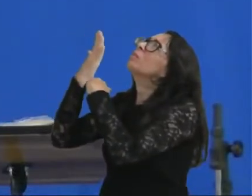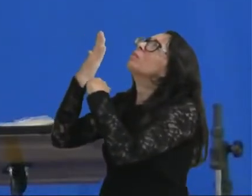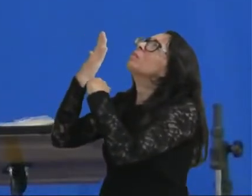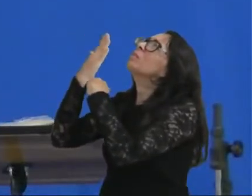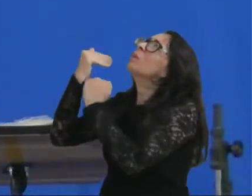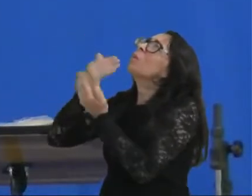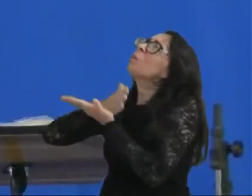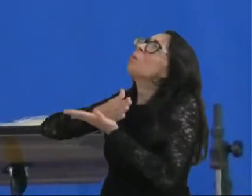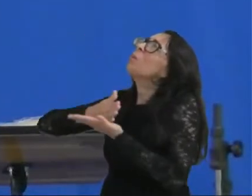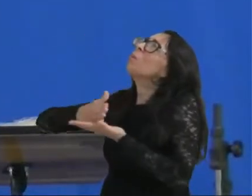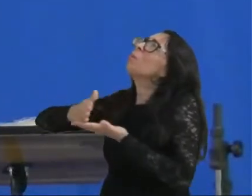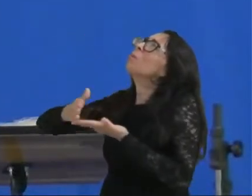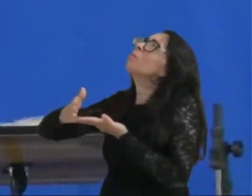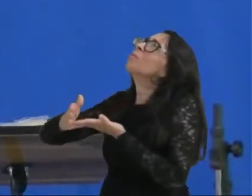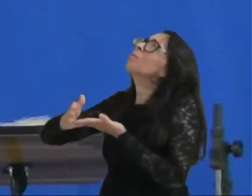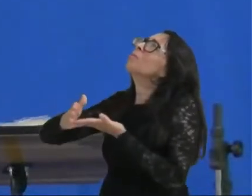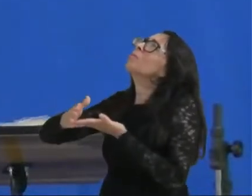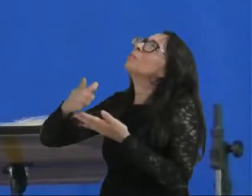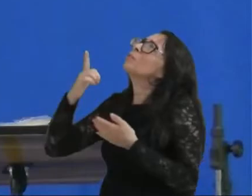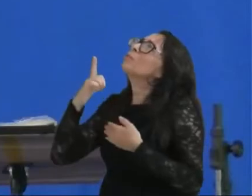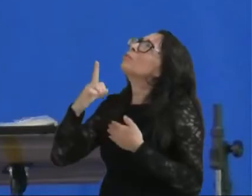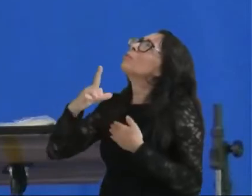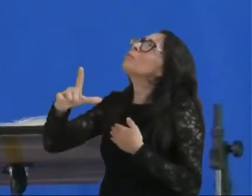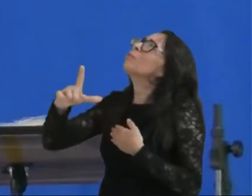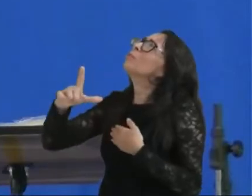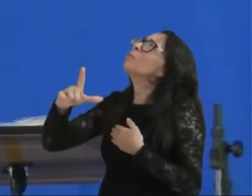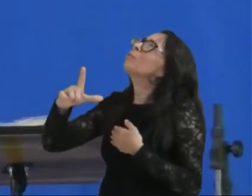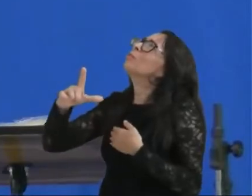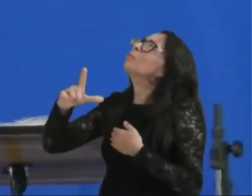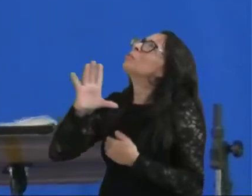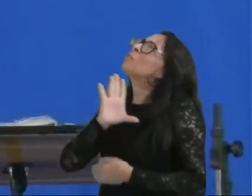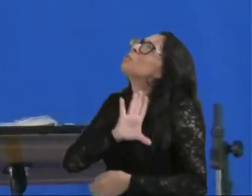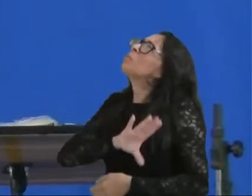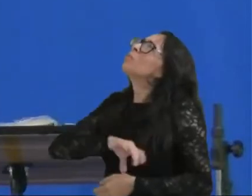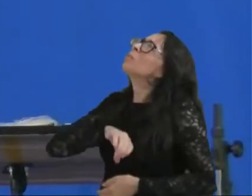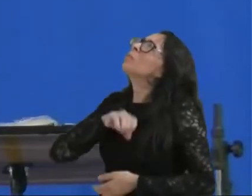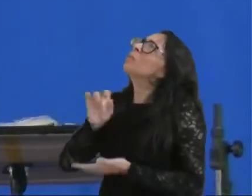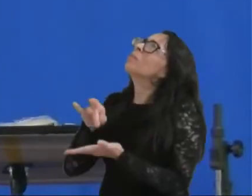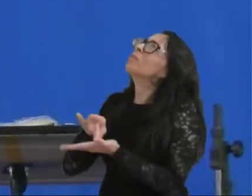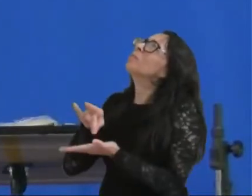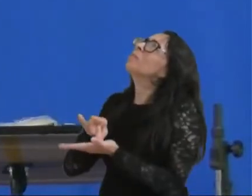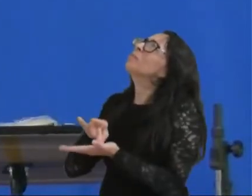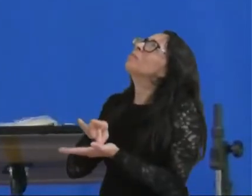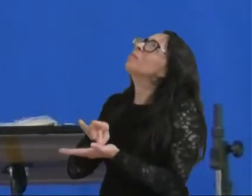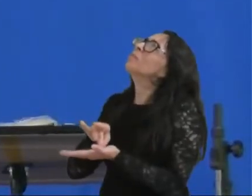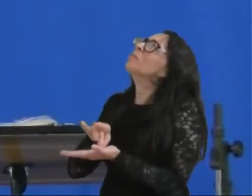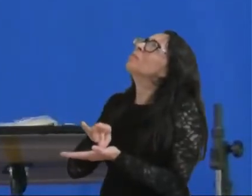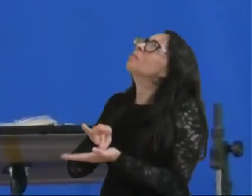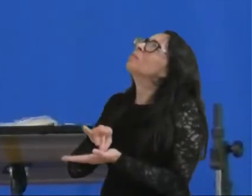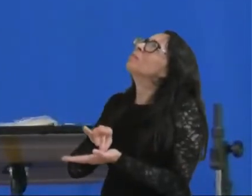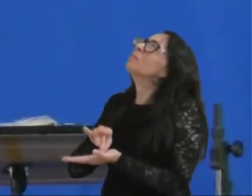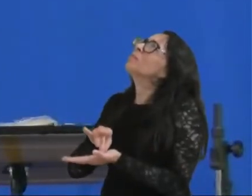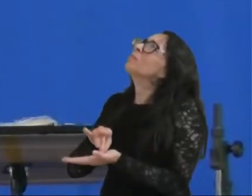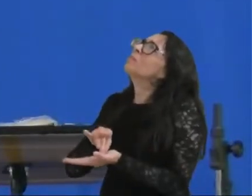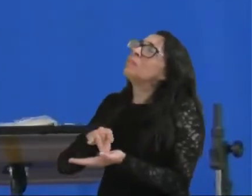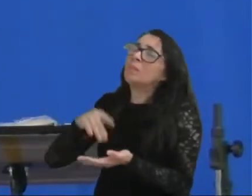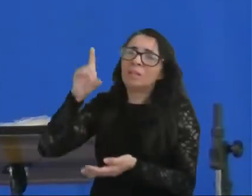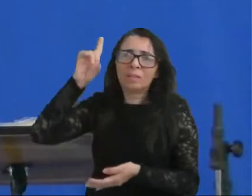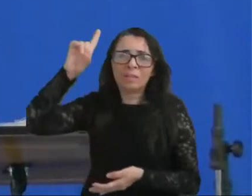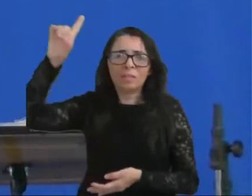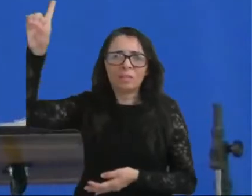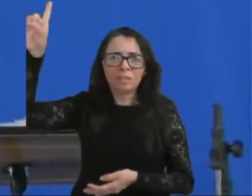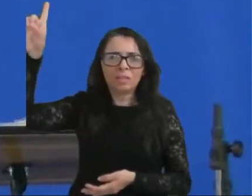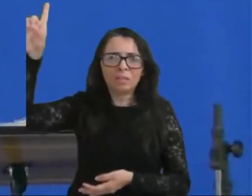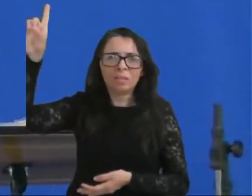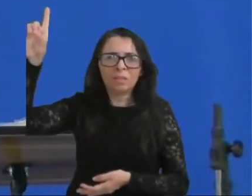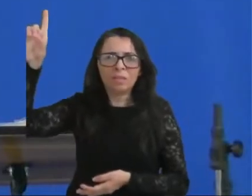que agora permitiu que nós tivéssemos os cultos presenciais, o período que nós ficamos, eu participei todos os